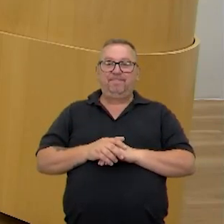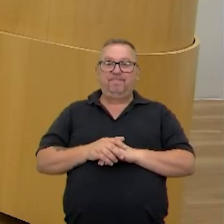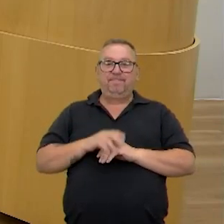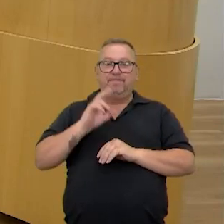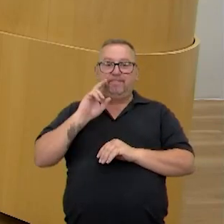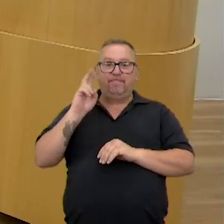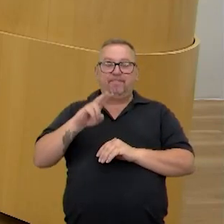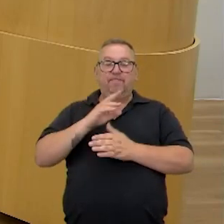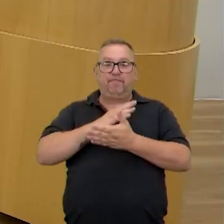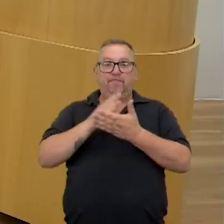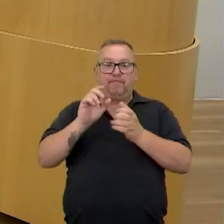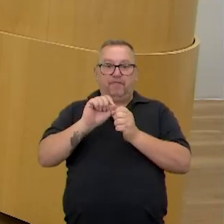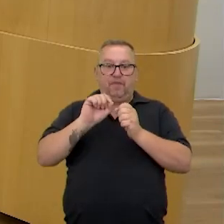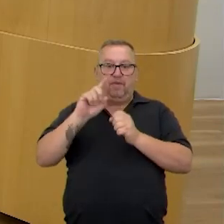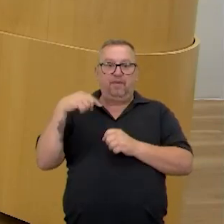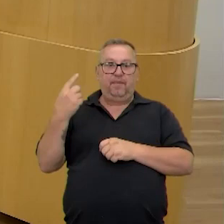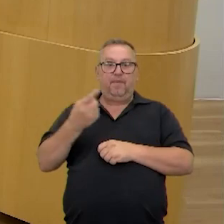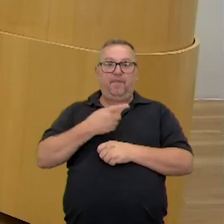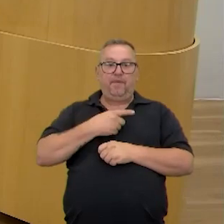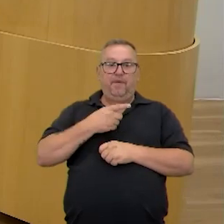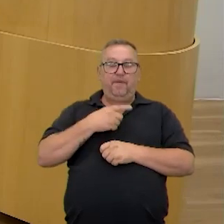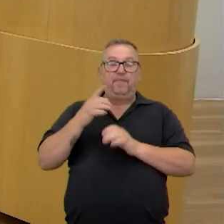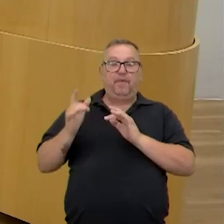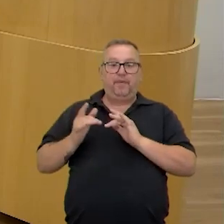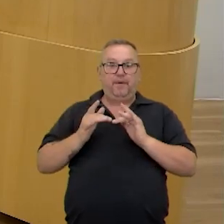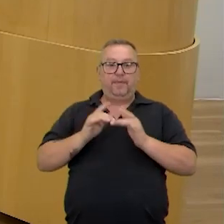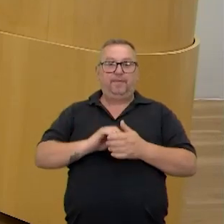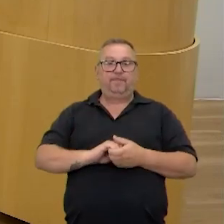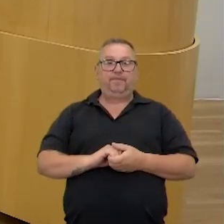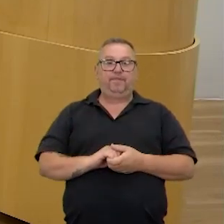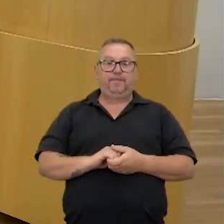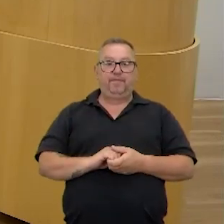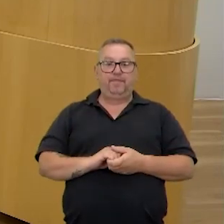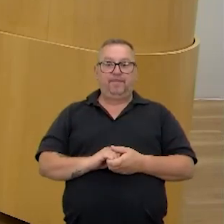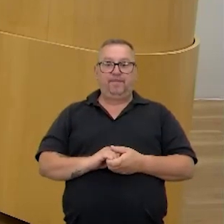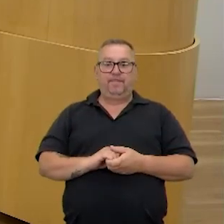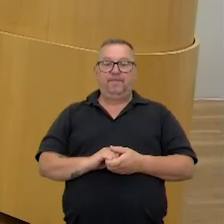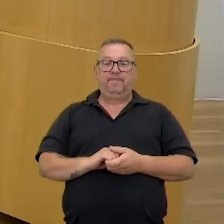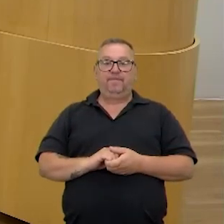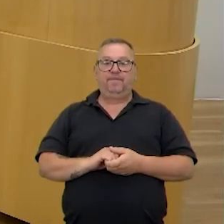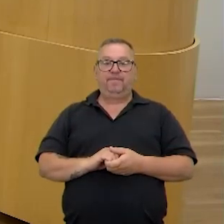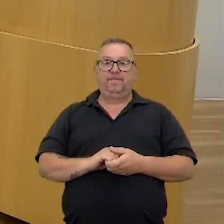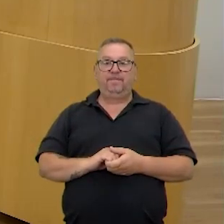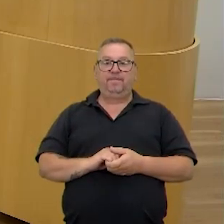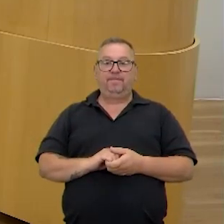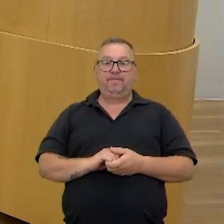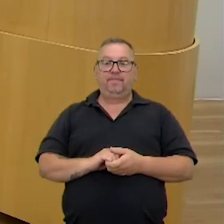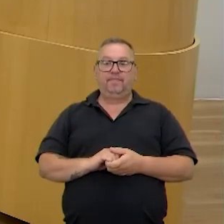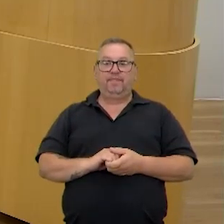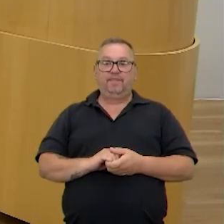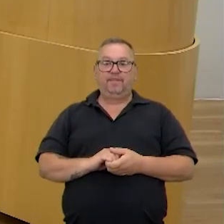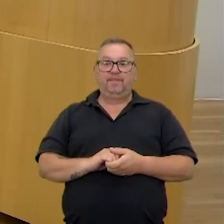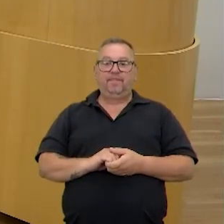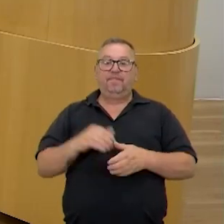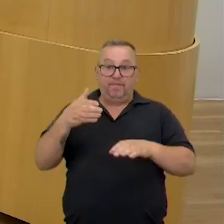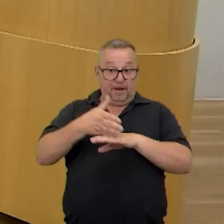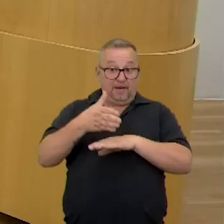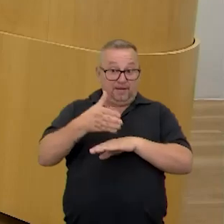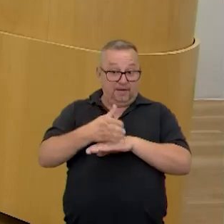gente começar a fazer a nossa interação. Estou torcendo para que vocês participem. Participe